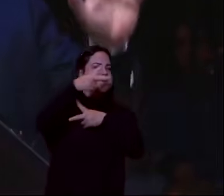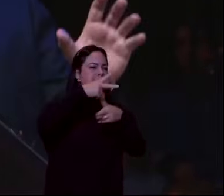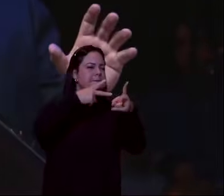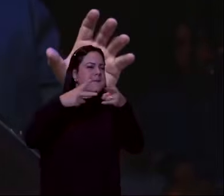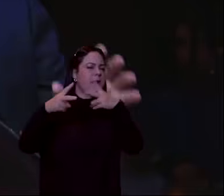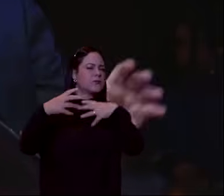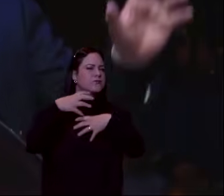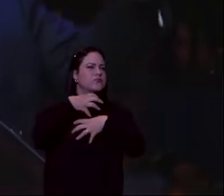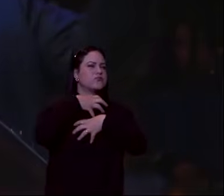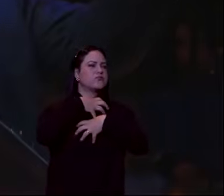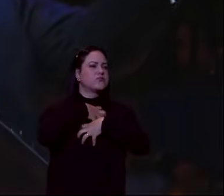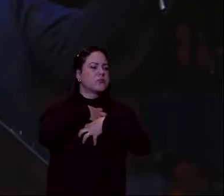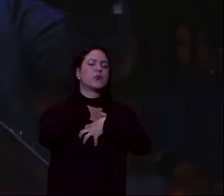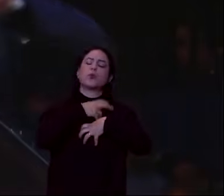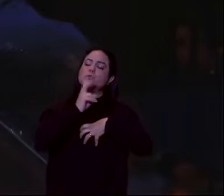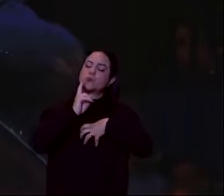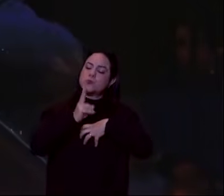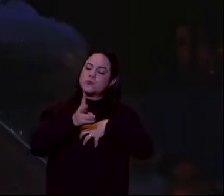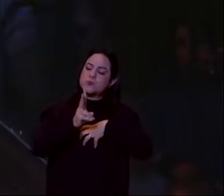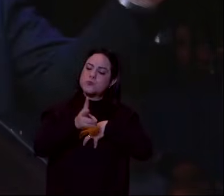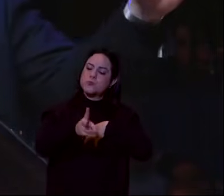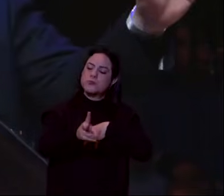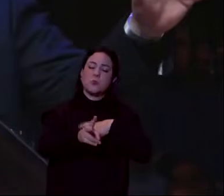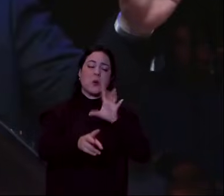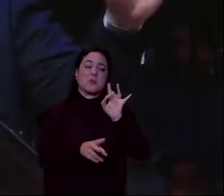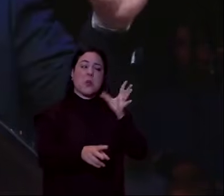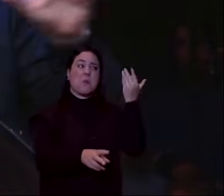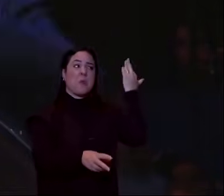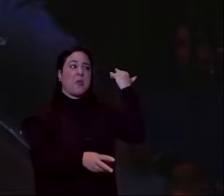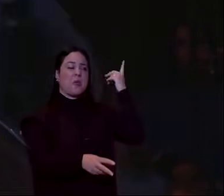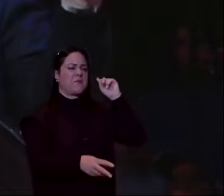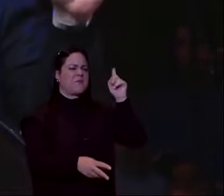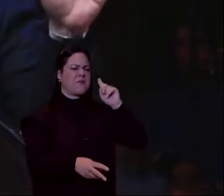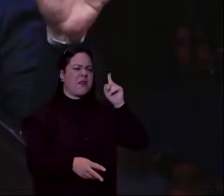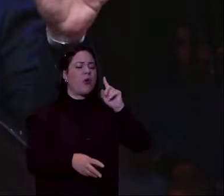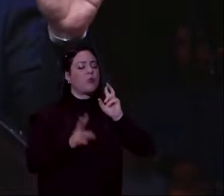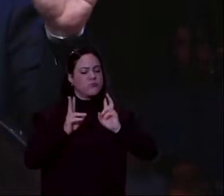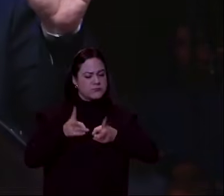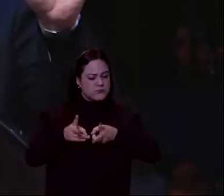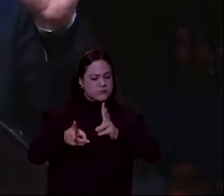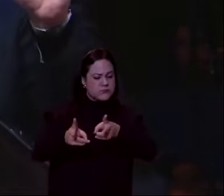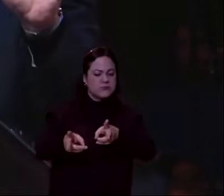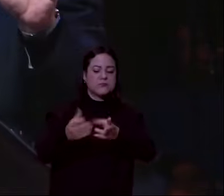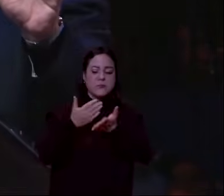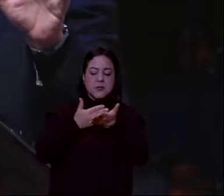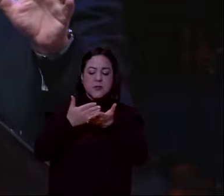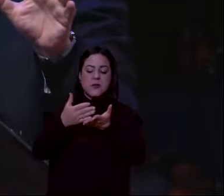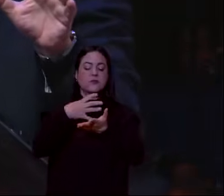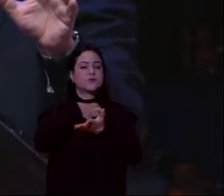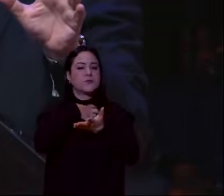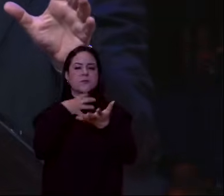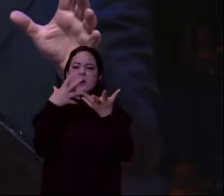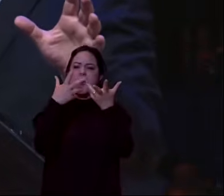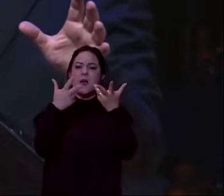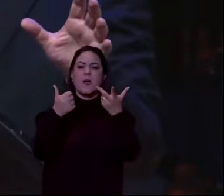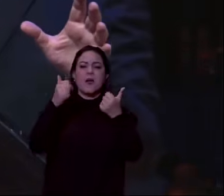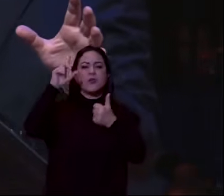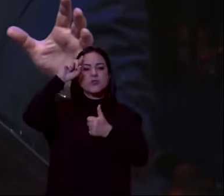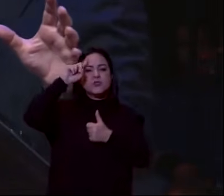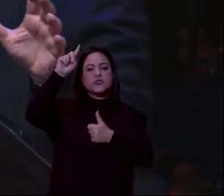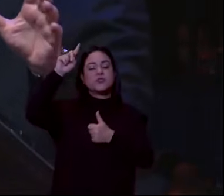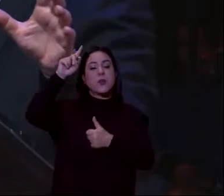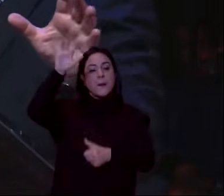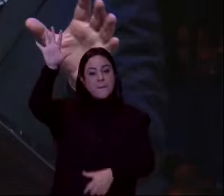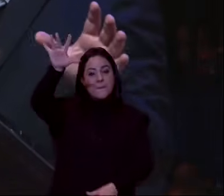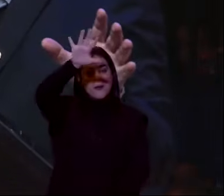ecoando nessa terra. Ele começou de uma maneira extraordinária, tremenda, lá em Jerusalém no dia de